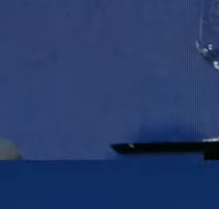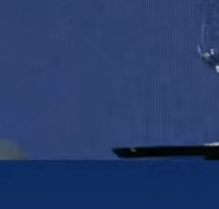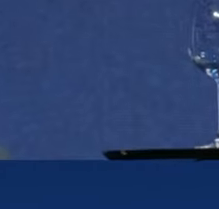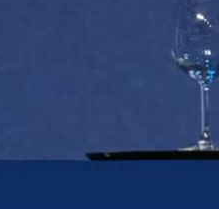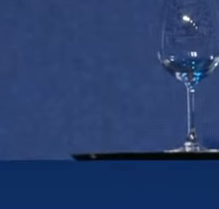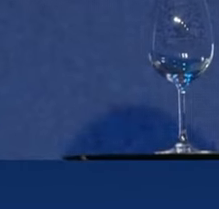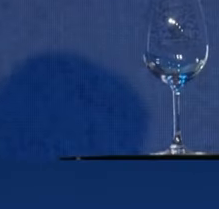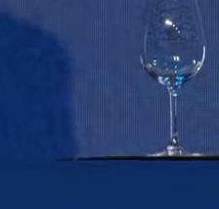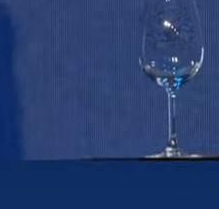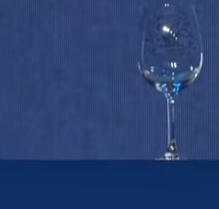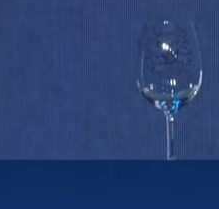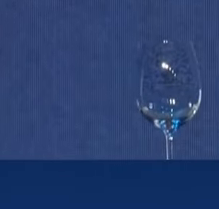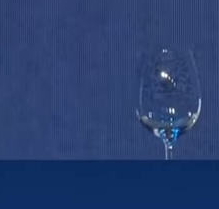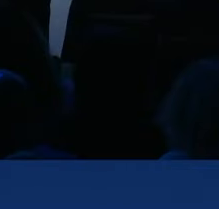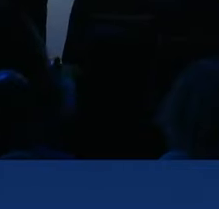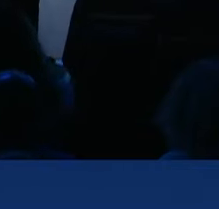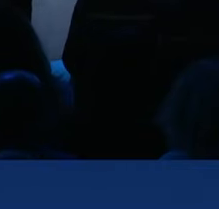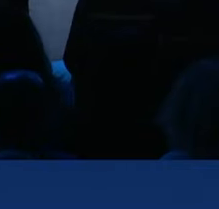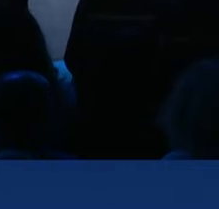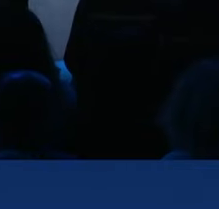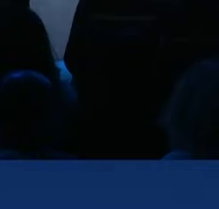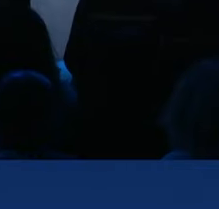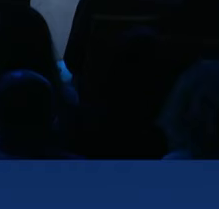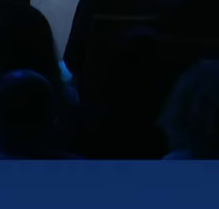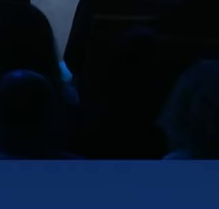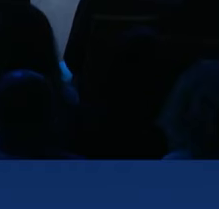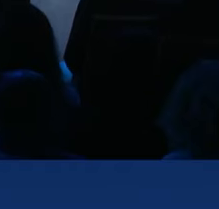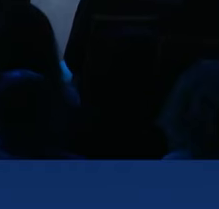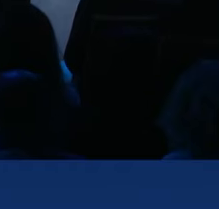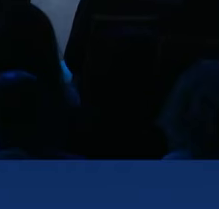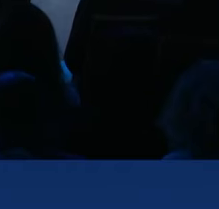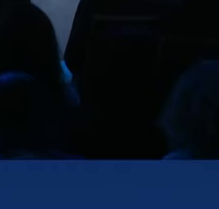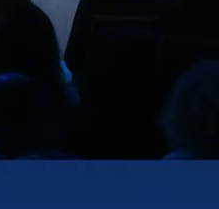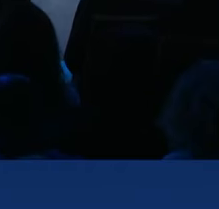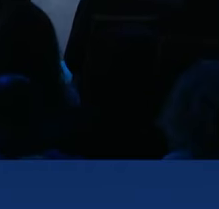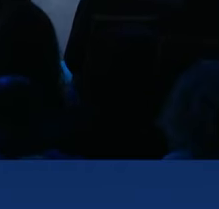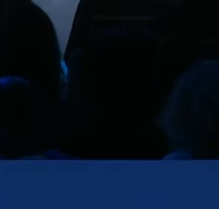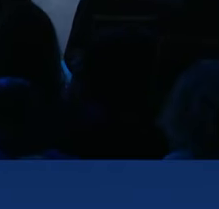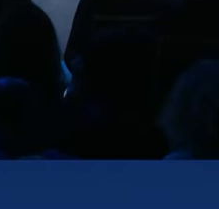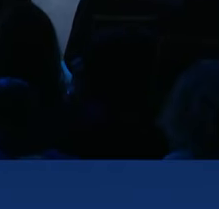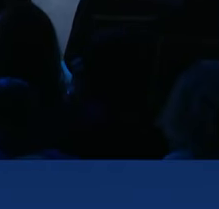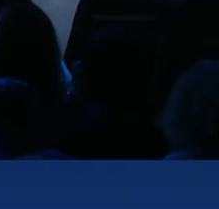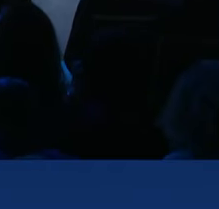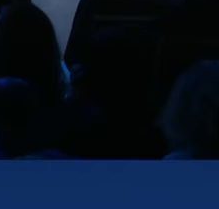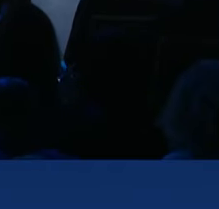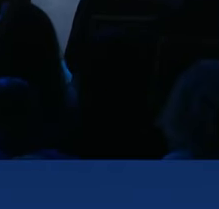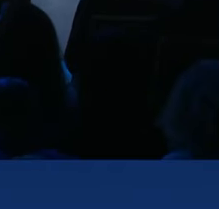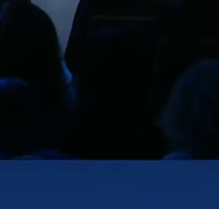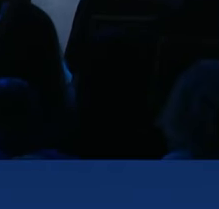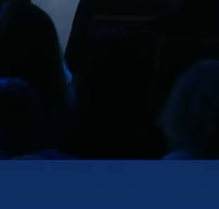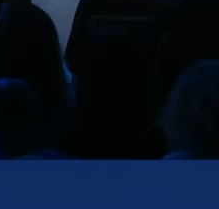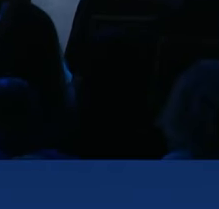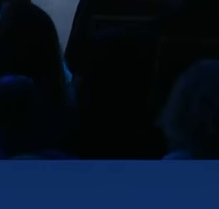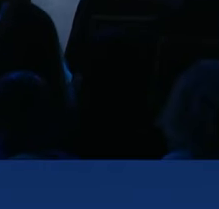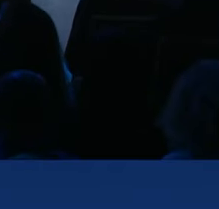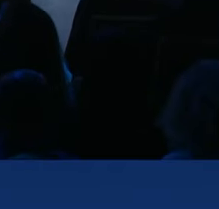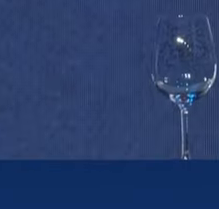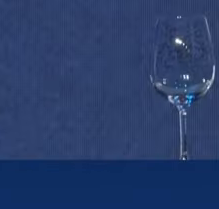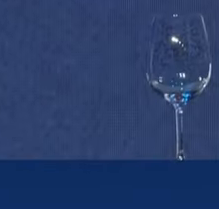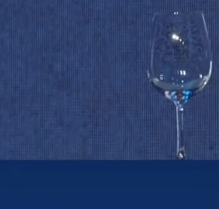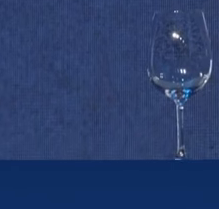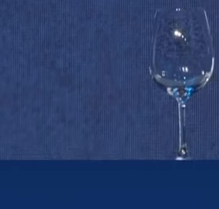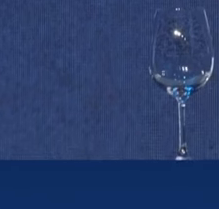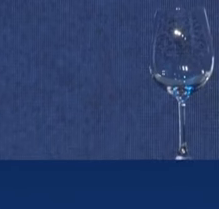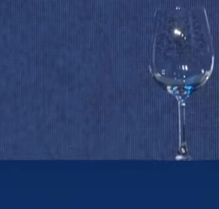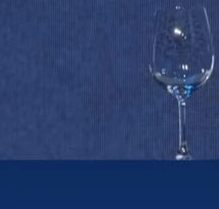Bom, o assunto do painel é transição energética. Transição energética é um tópico global hoje em dia,